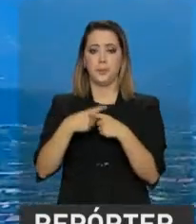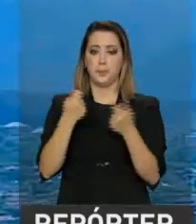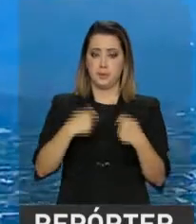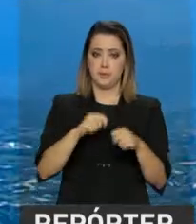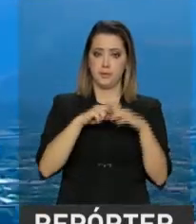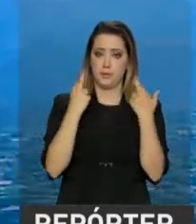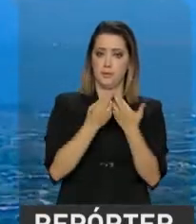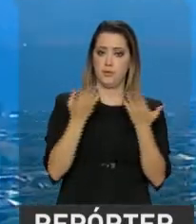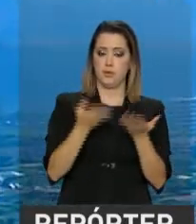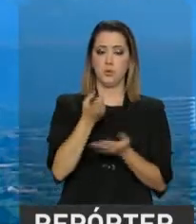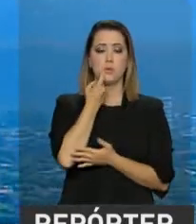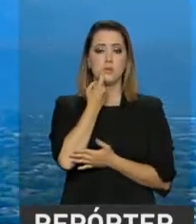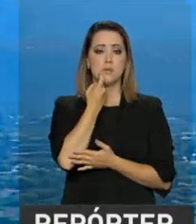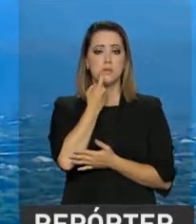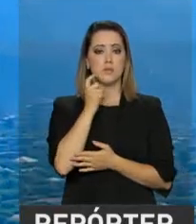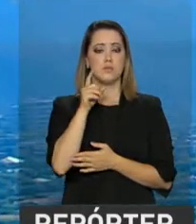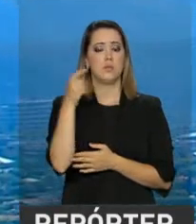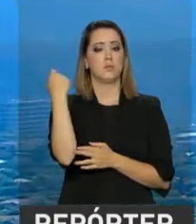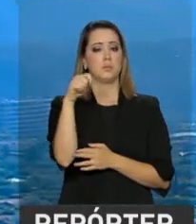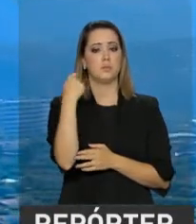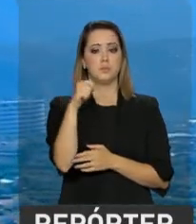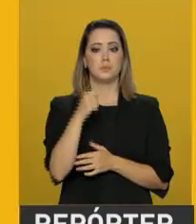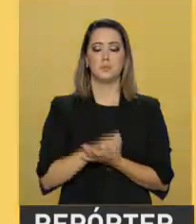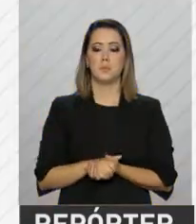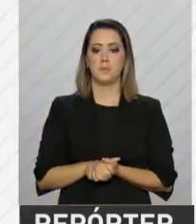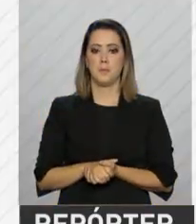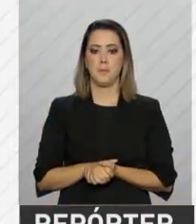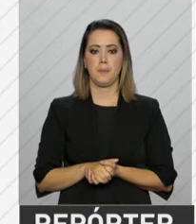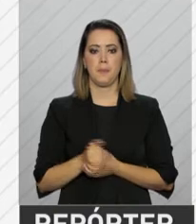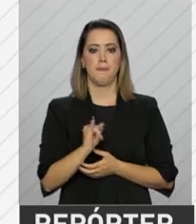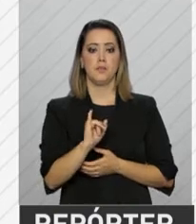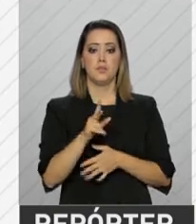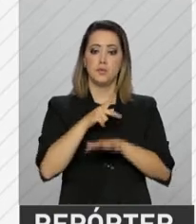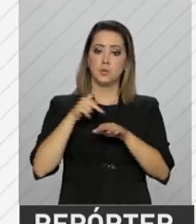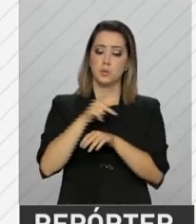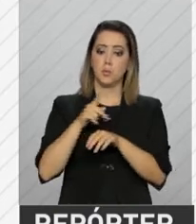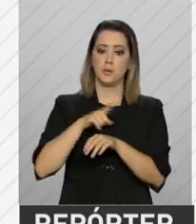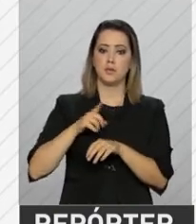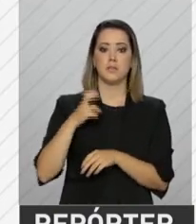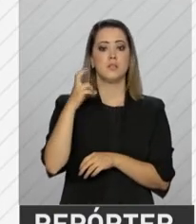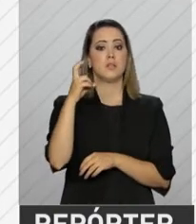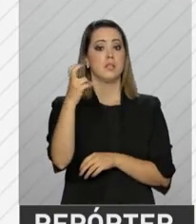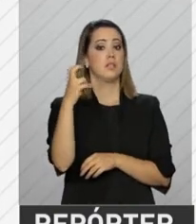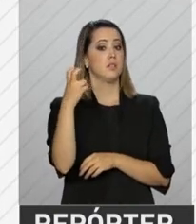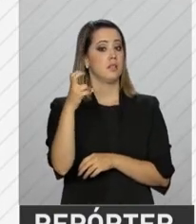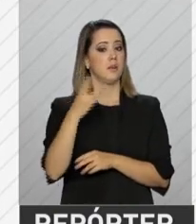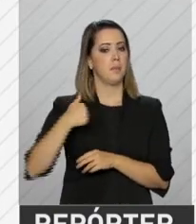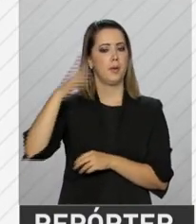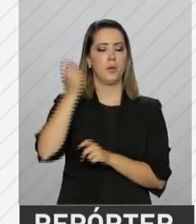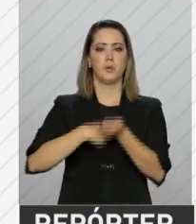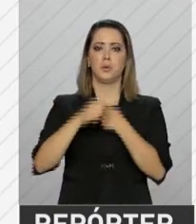ser realizada nesta sexta-feira em mendonza na argentina se fosse um país o mercosul teria quinta maior economia do mundo